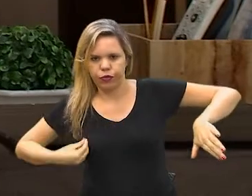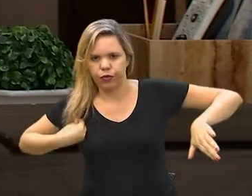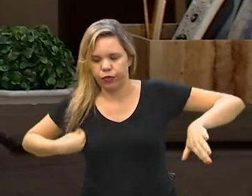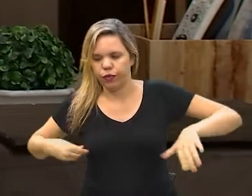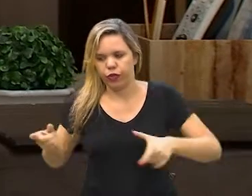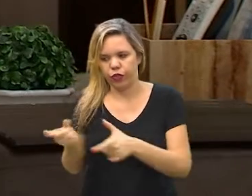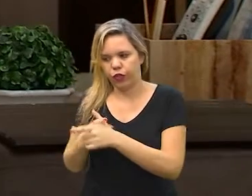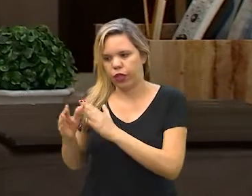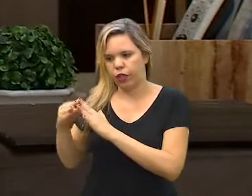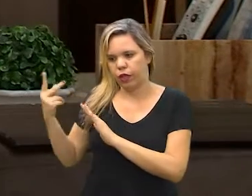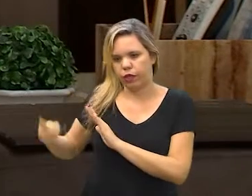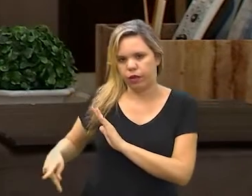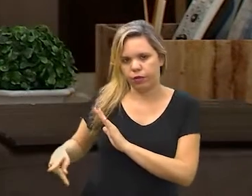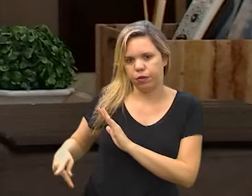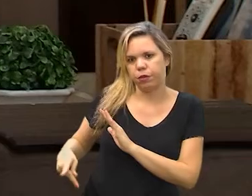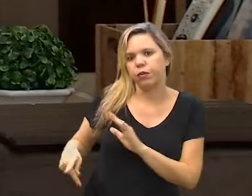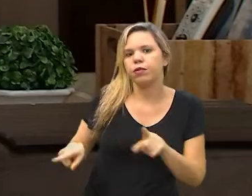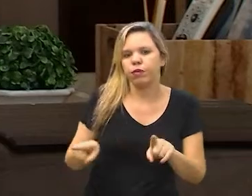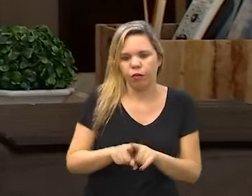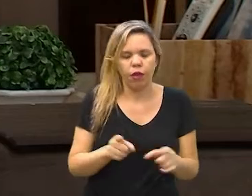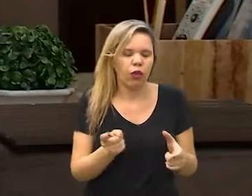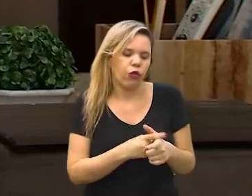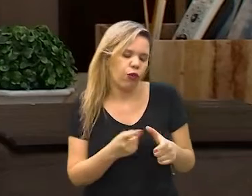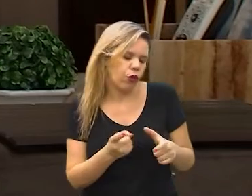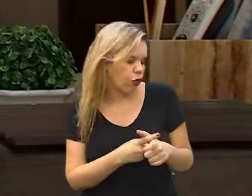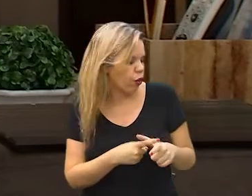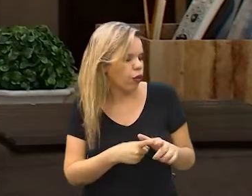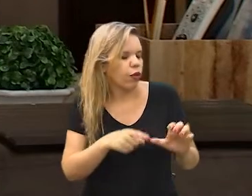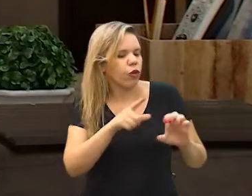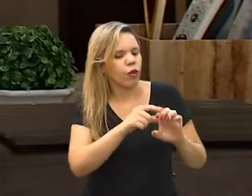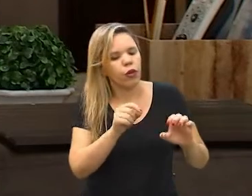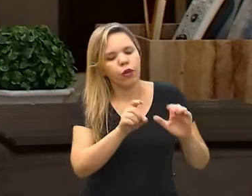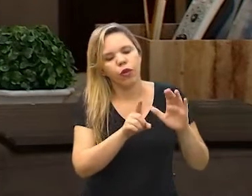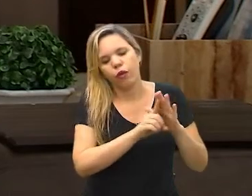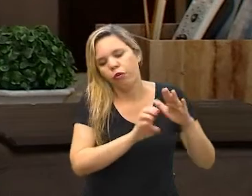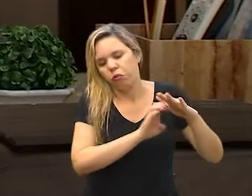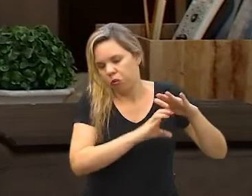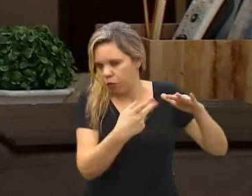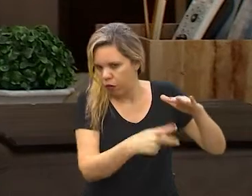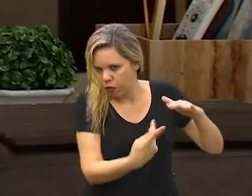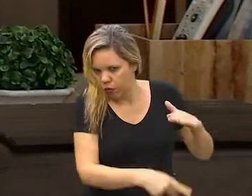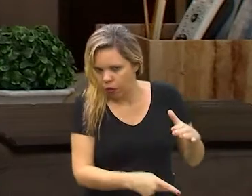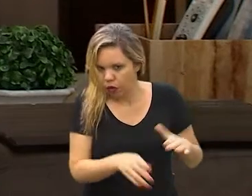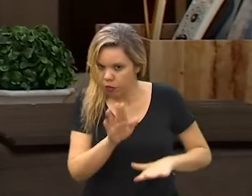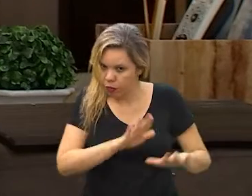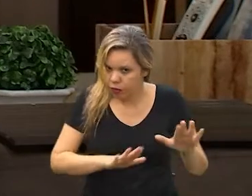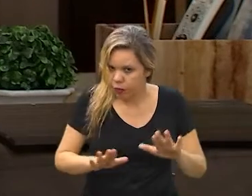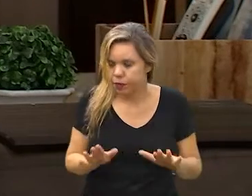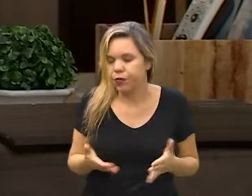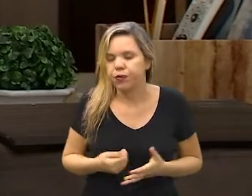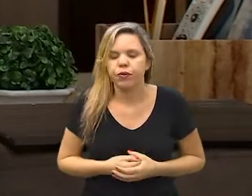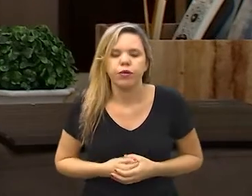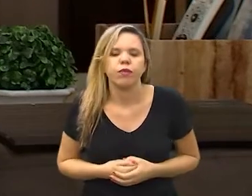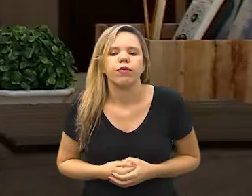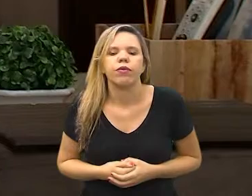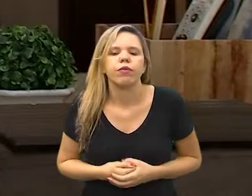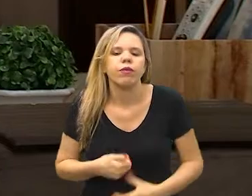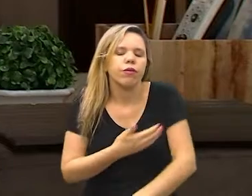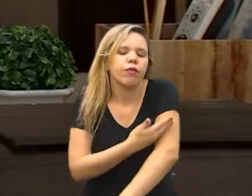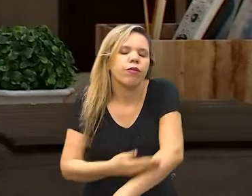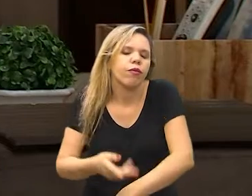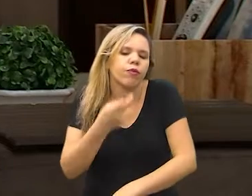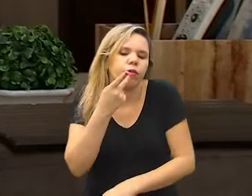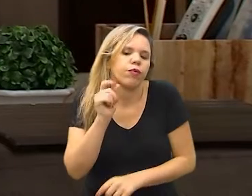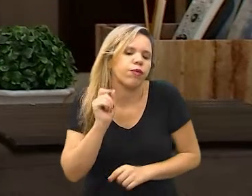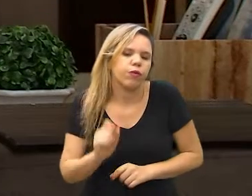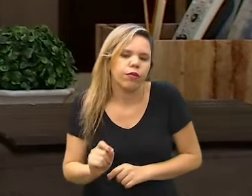as contas da casa e ele tem a questão da pessoa jurídica para tomar cuidado. E aí o que a gente costuma